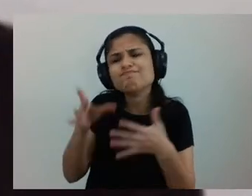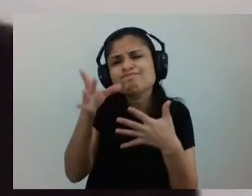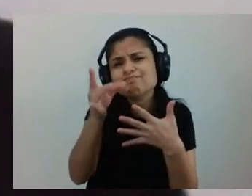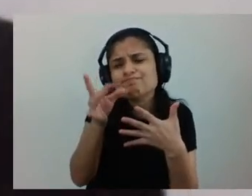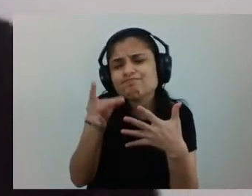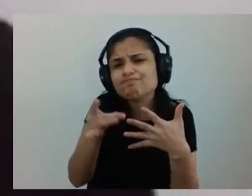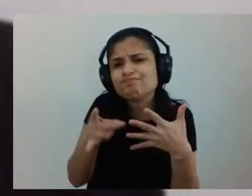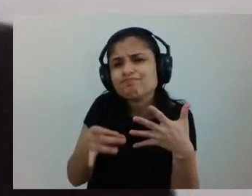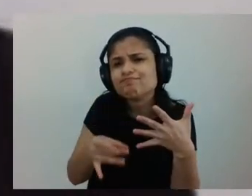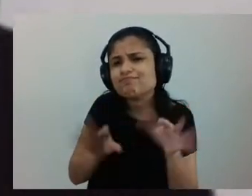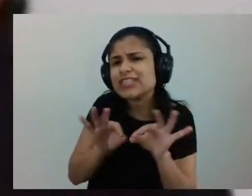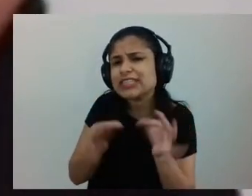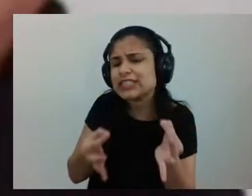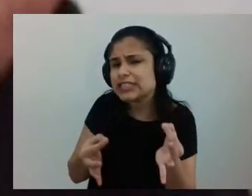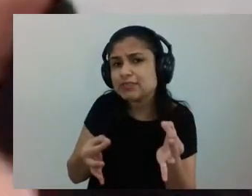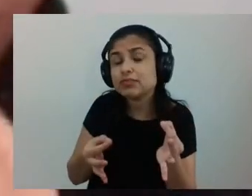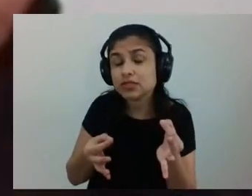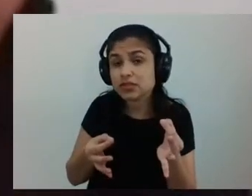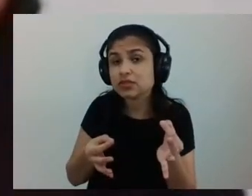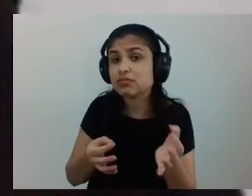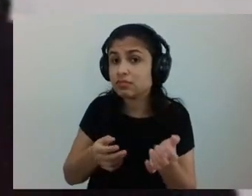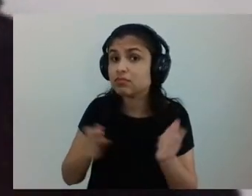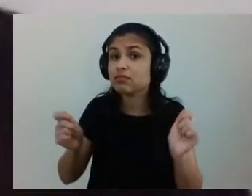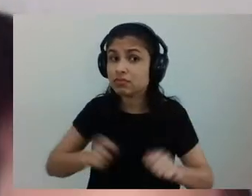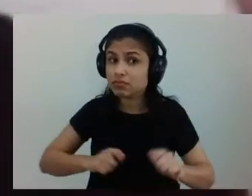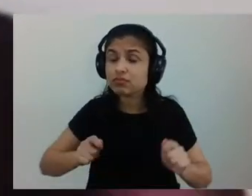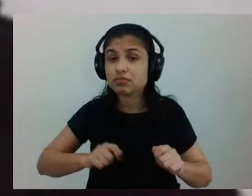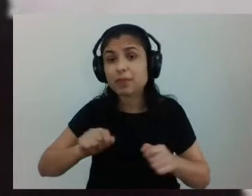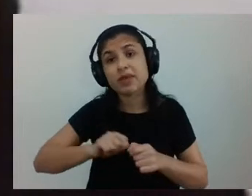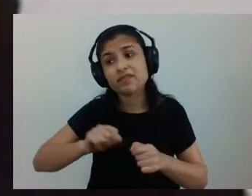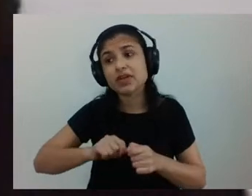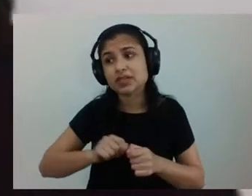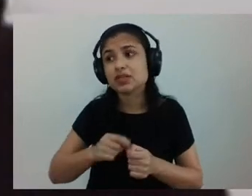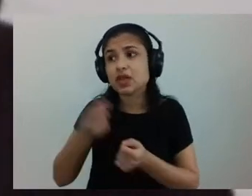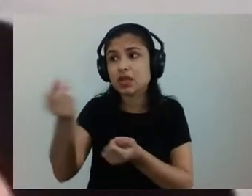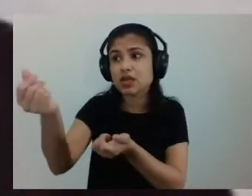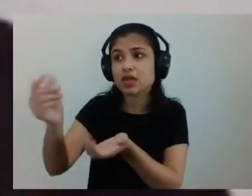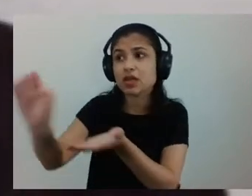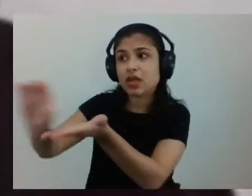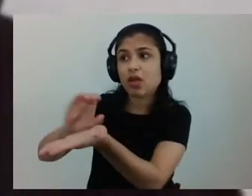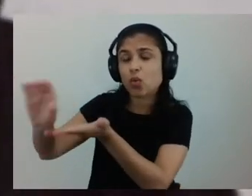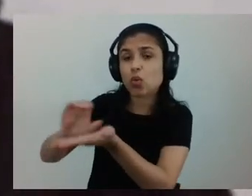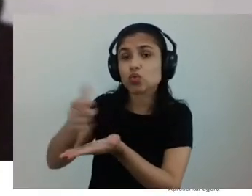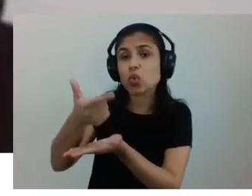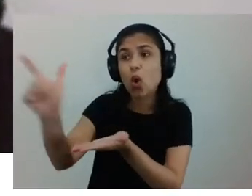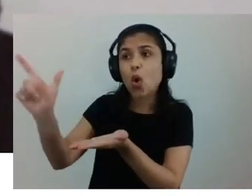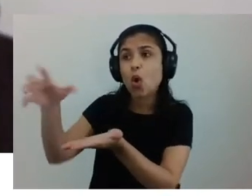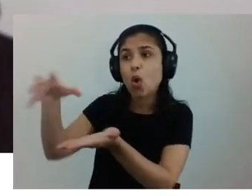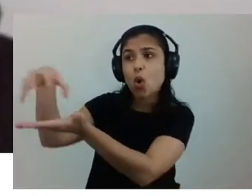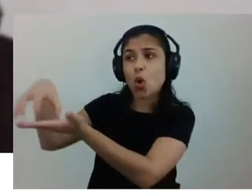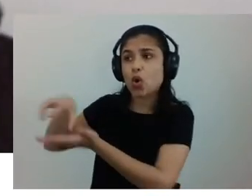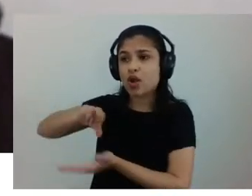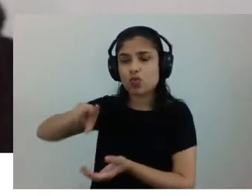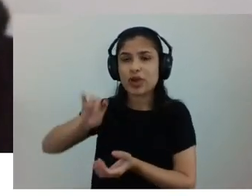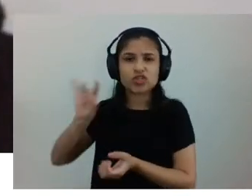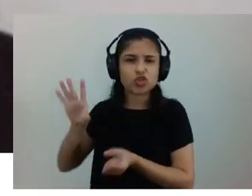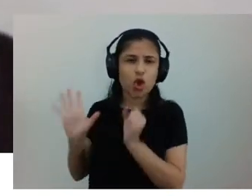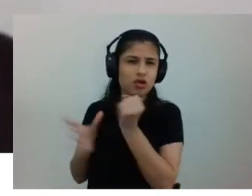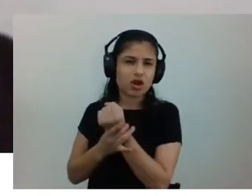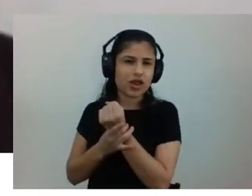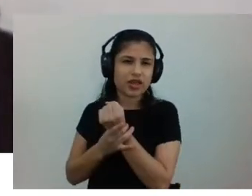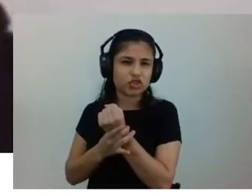que certamente é considerado fazer com alternativas de recursos de outras fontes e não aquelas que vêm carimbadas, ok?